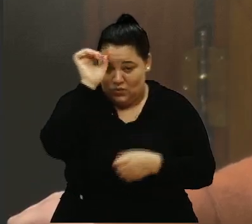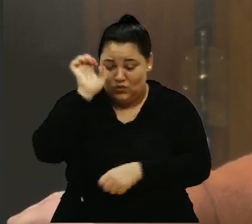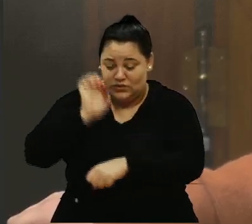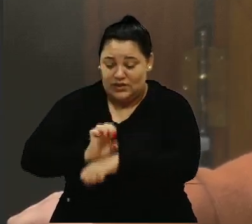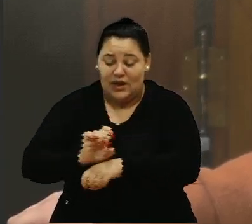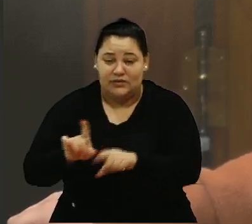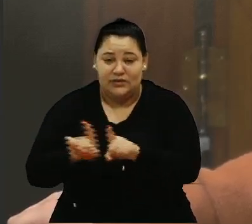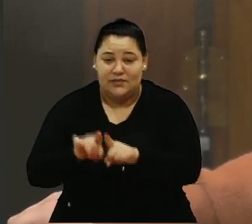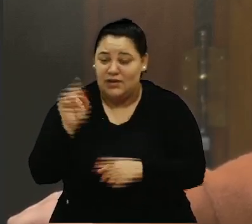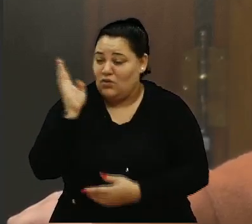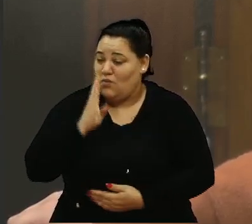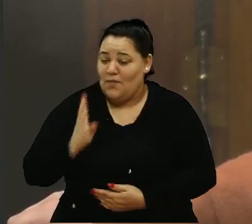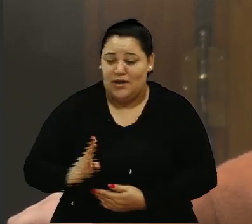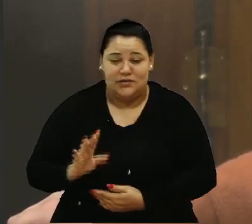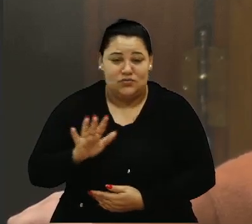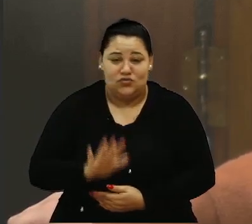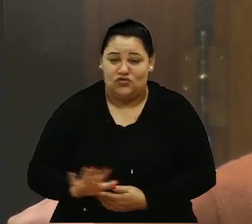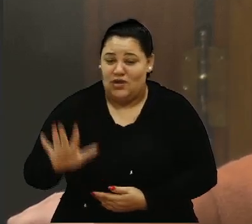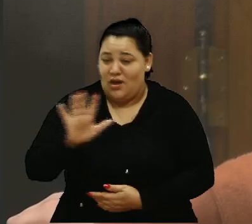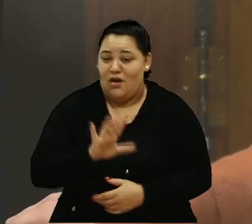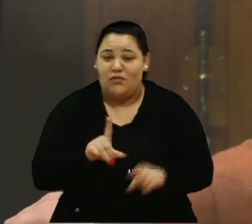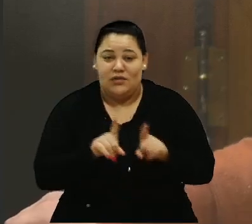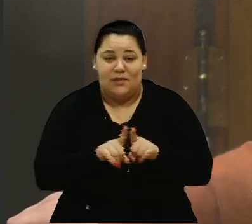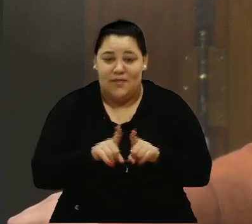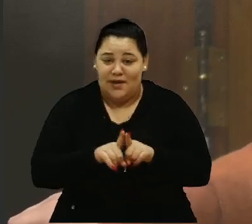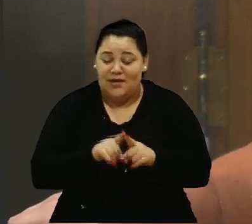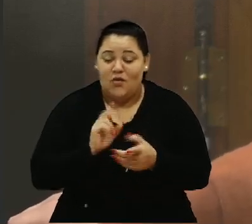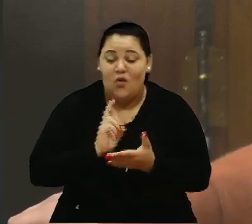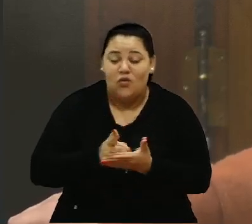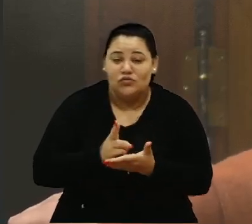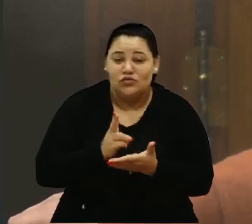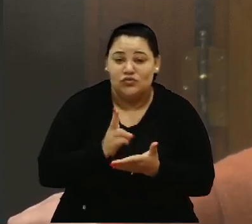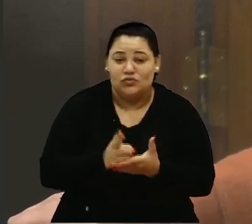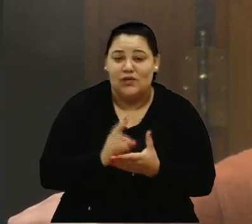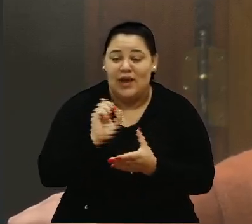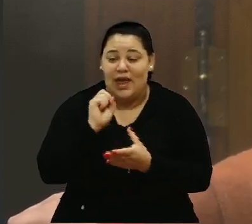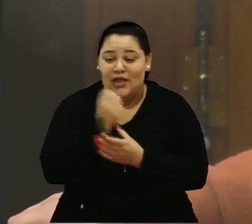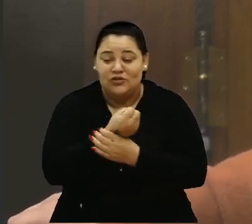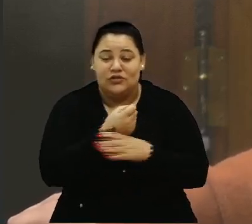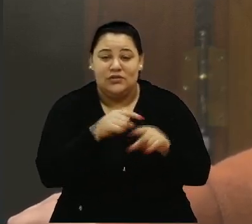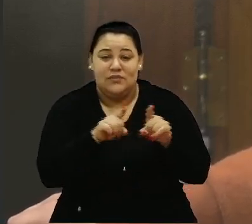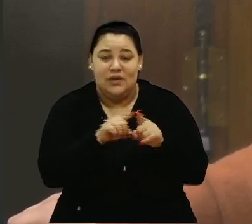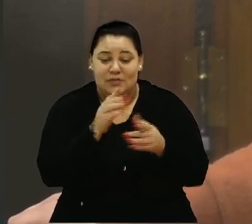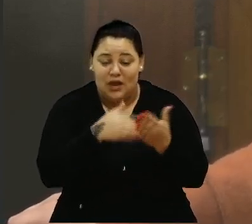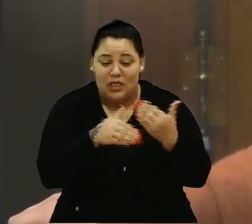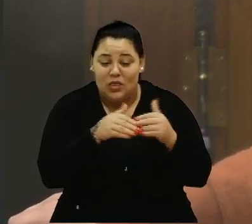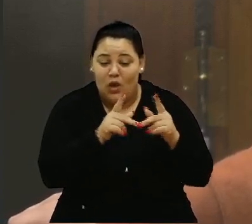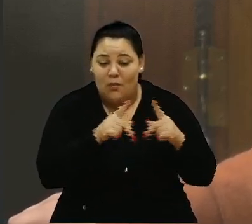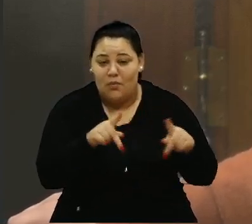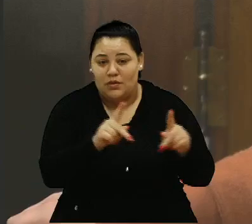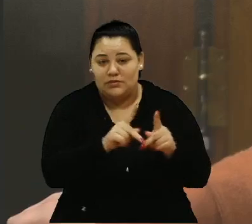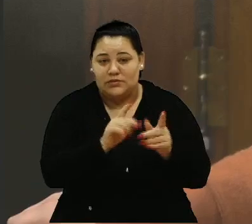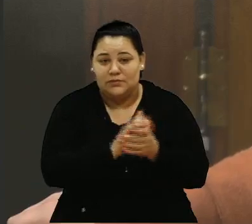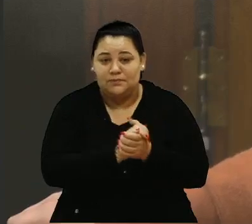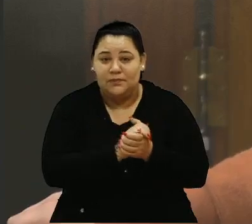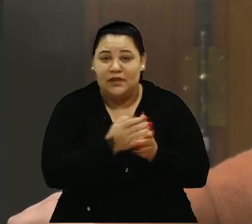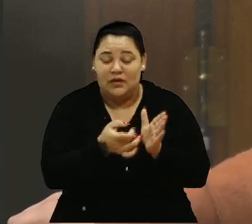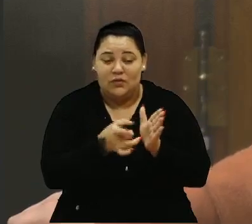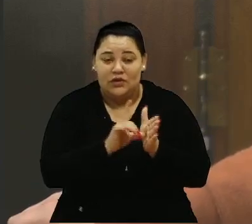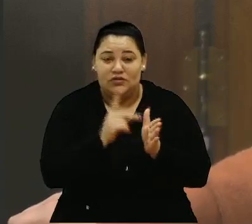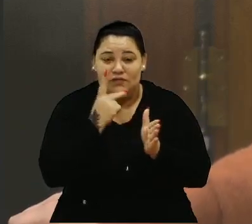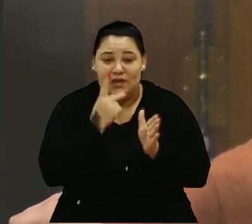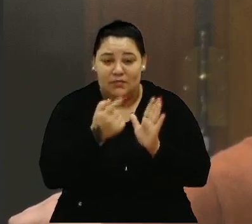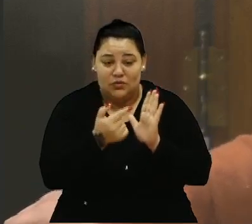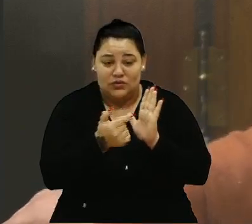estado, no Brasil como um todo, que sejam efetivadas e garantidas para essa população. Então, antes de trazer as